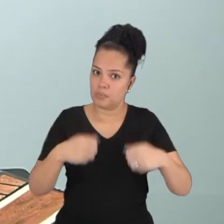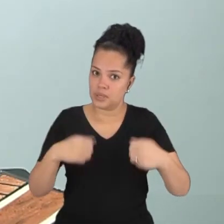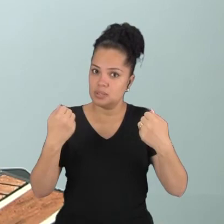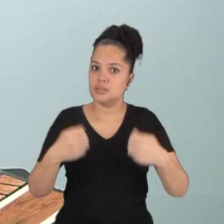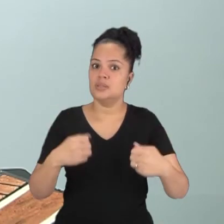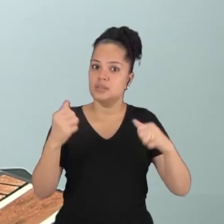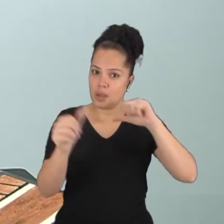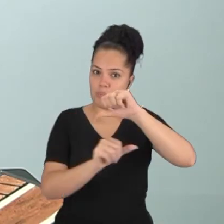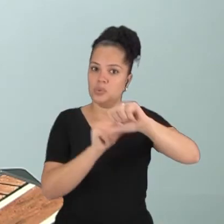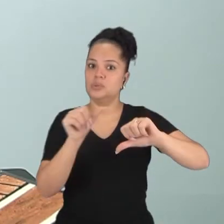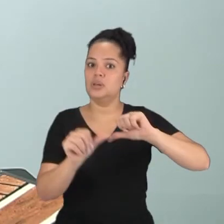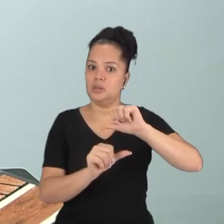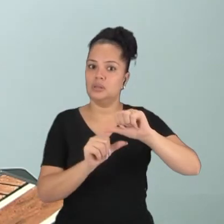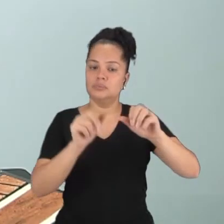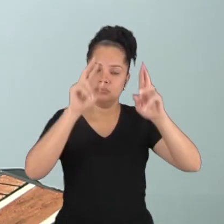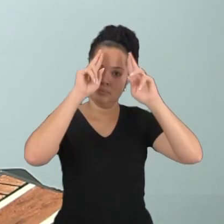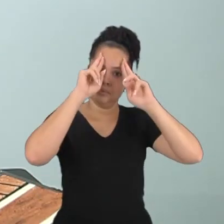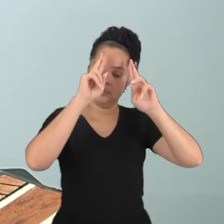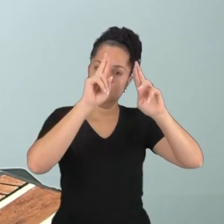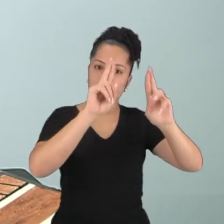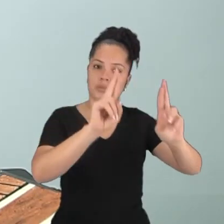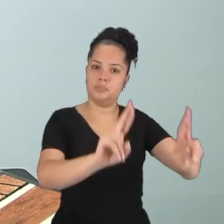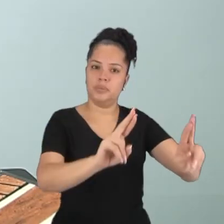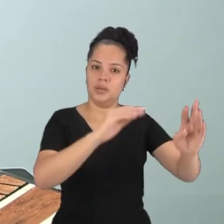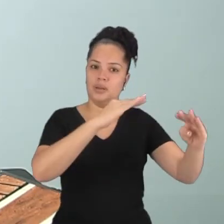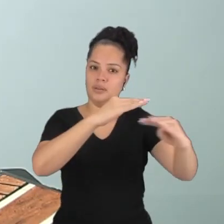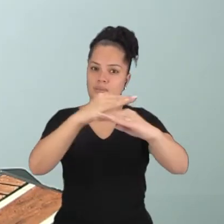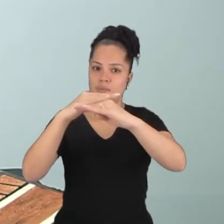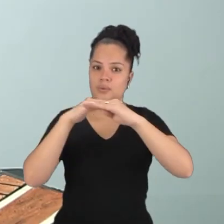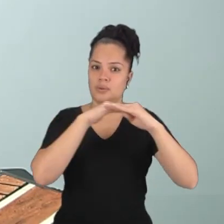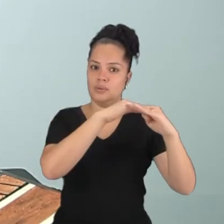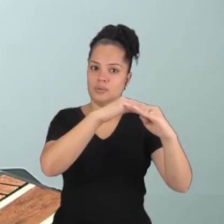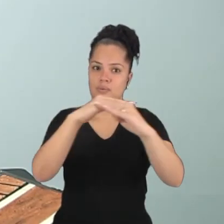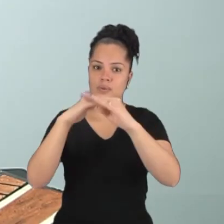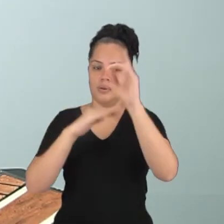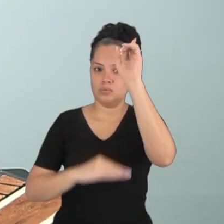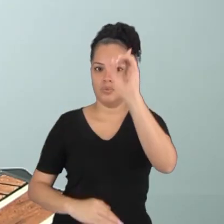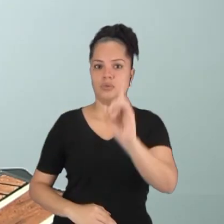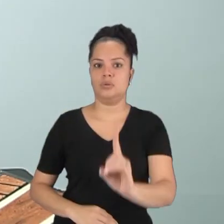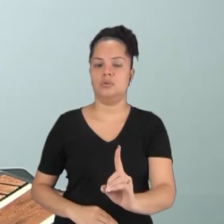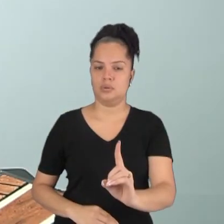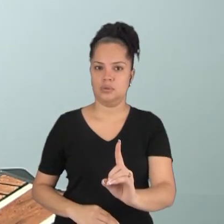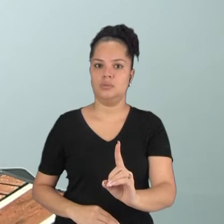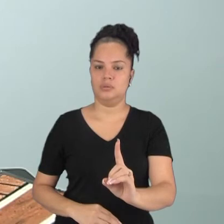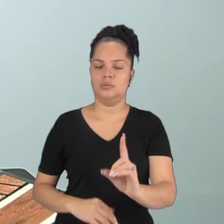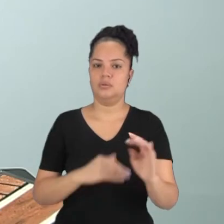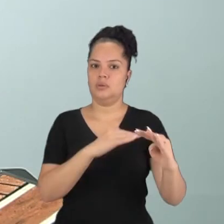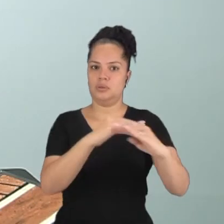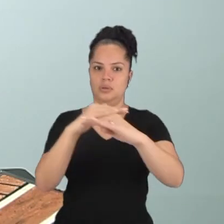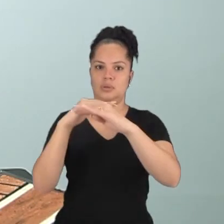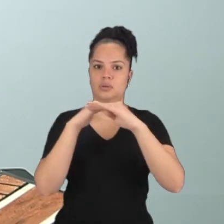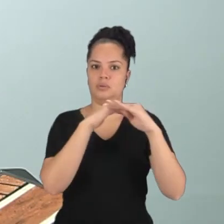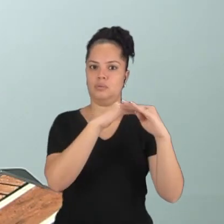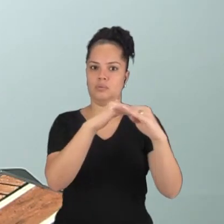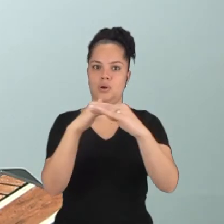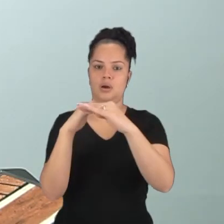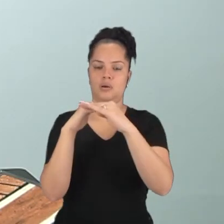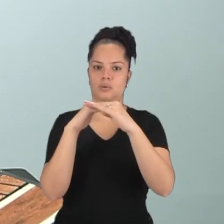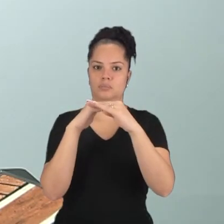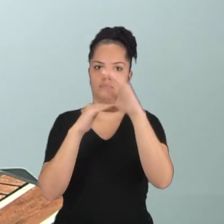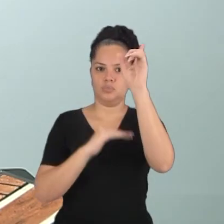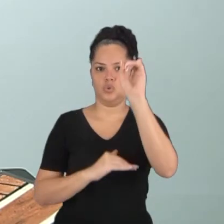tratados com respeito, né, com a igualdade de direitos, né? Somos iguais perante a